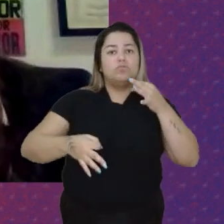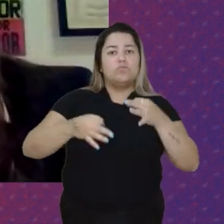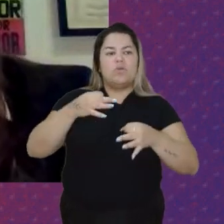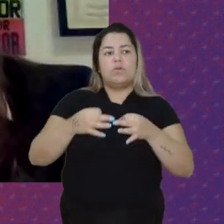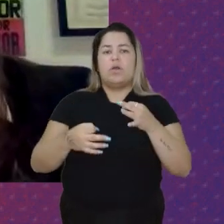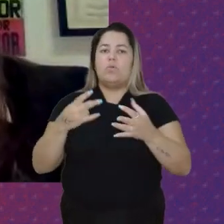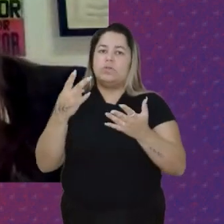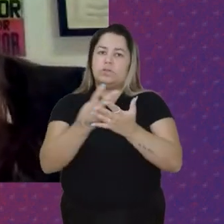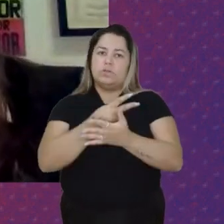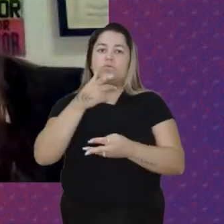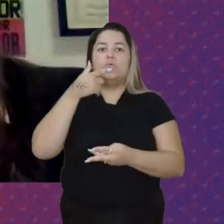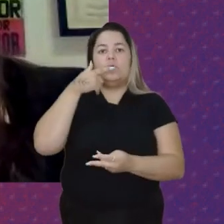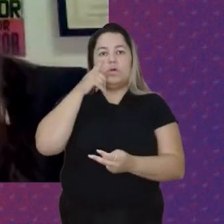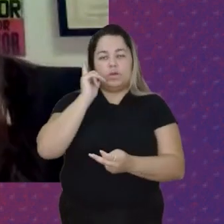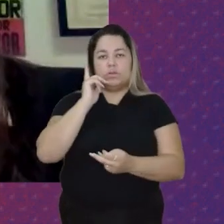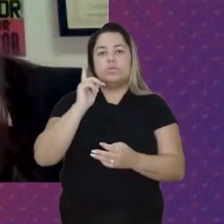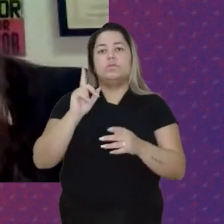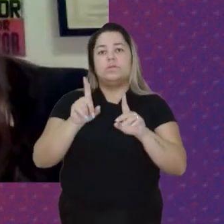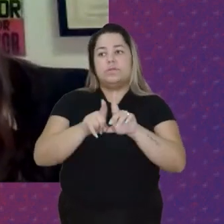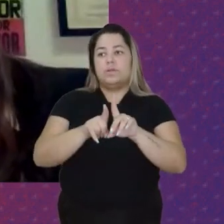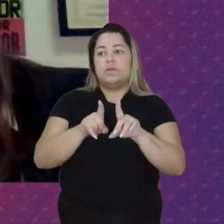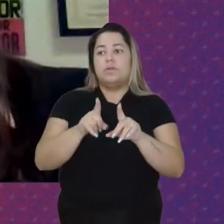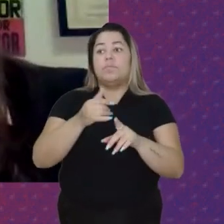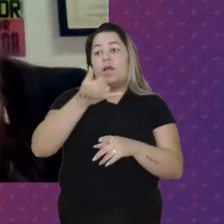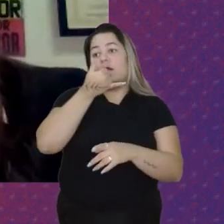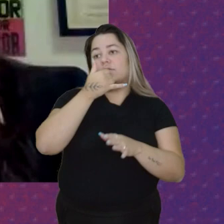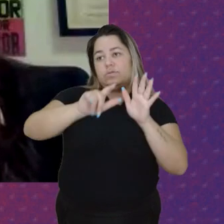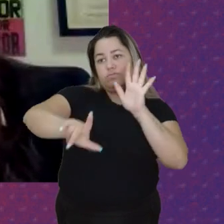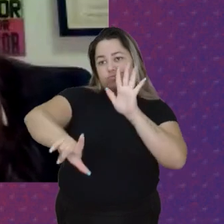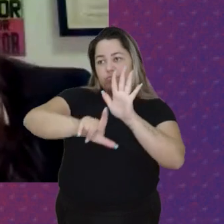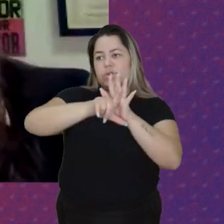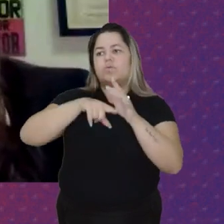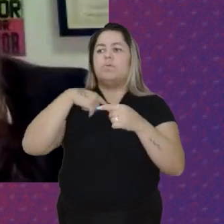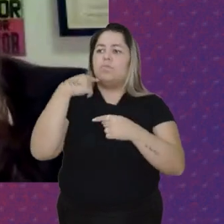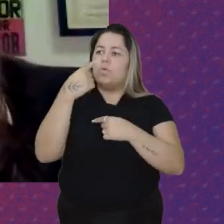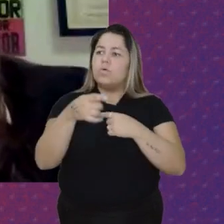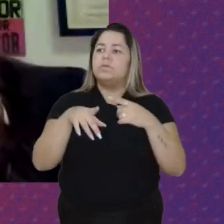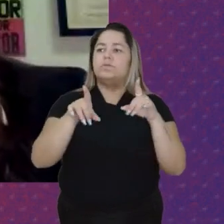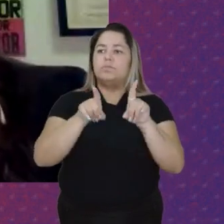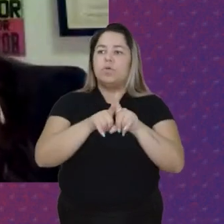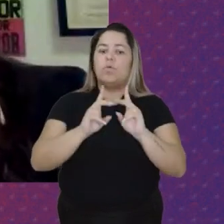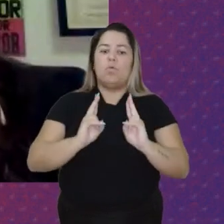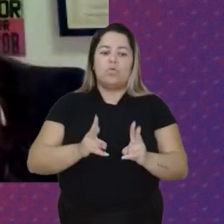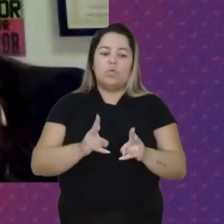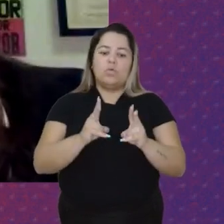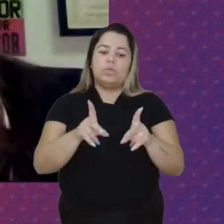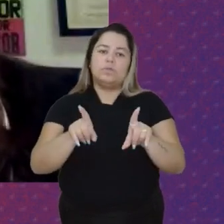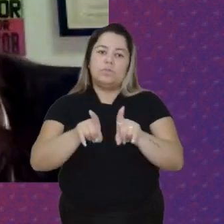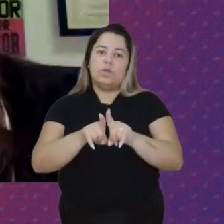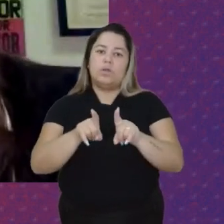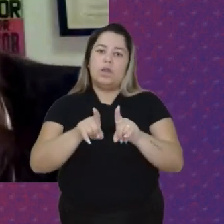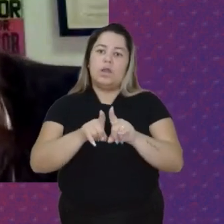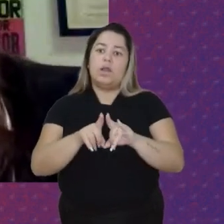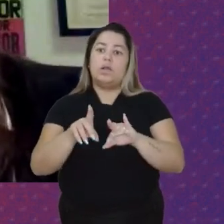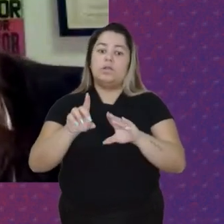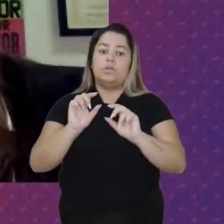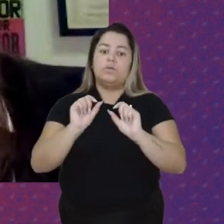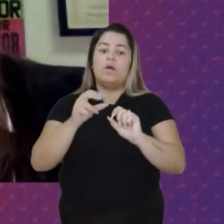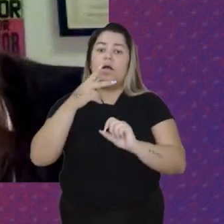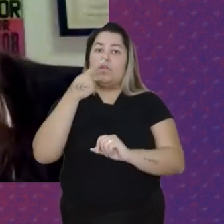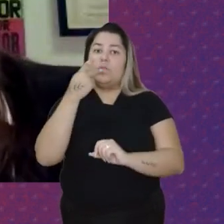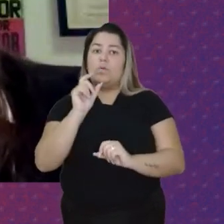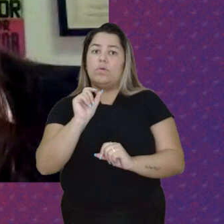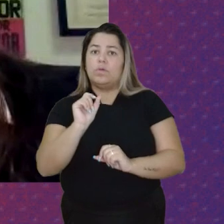antes, né, tenha vindo depois, desculpa, a lei veio antes, o artigo veio depois, mas acho que a lei continua regulamentando a Constituição, e a Constituição diz o